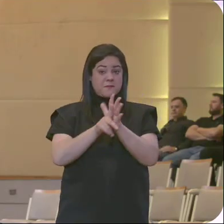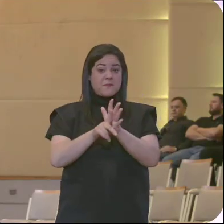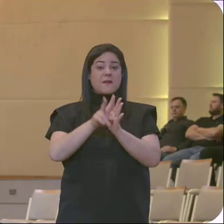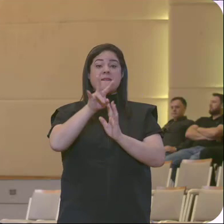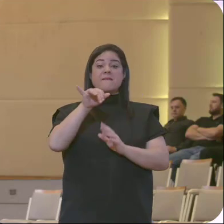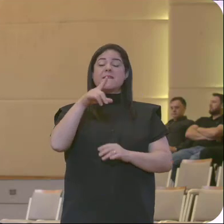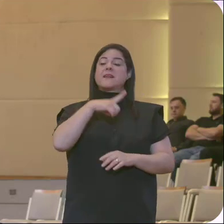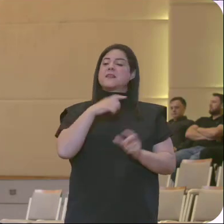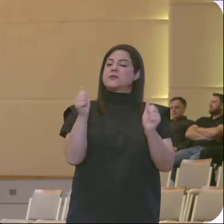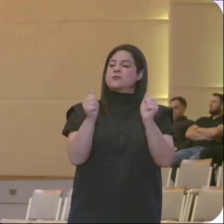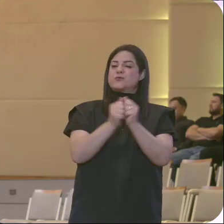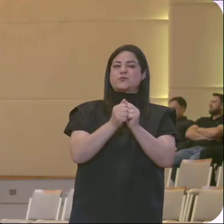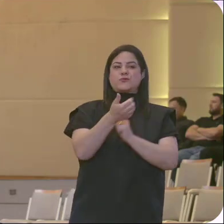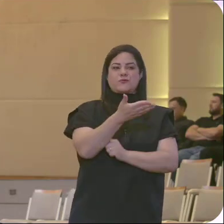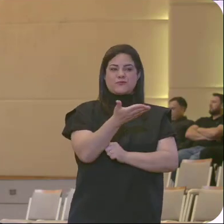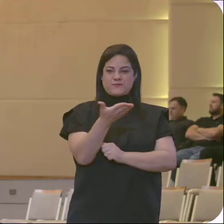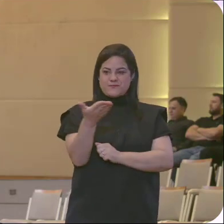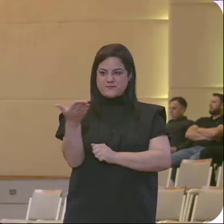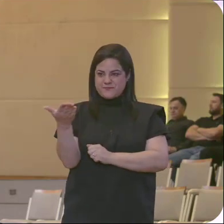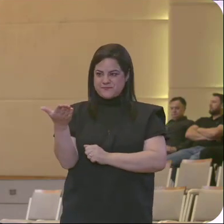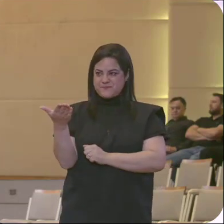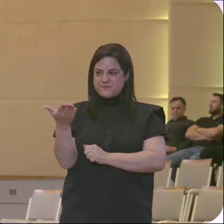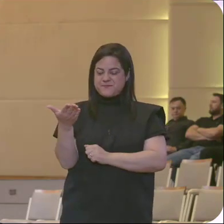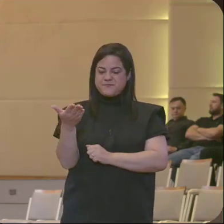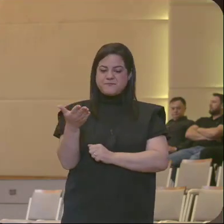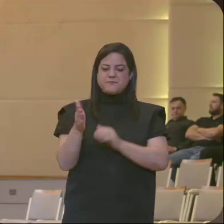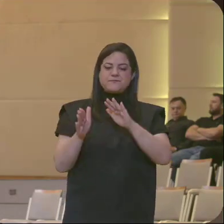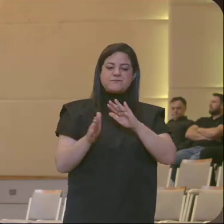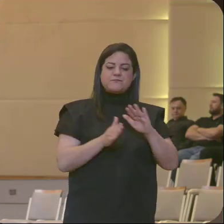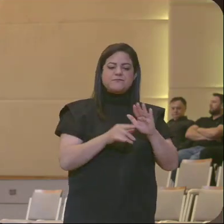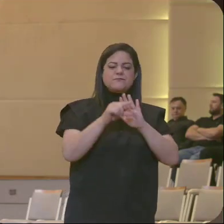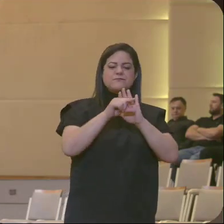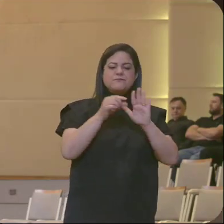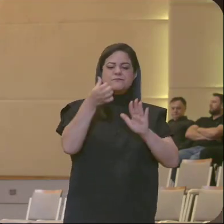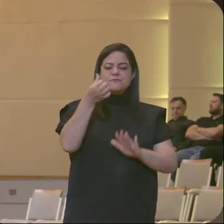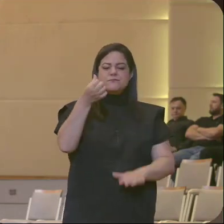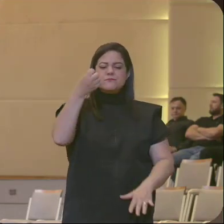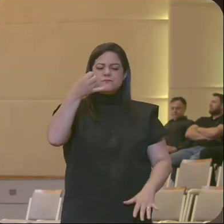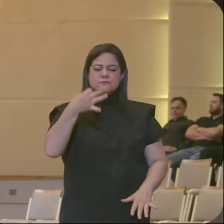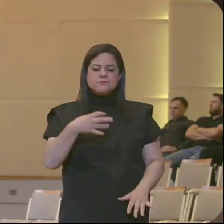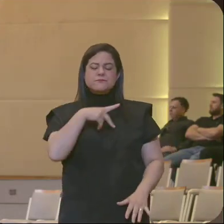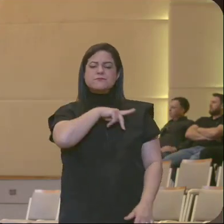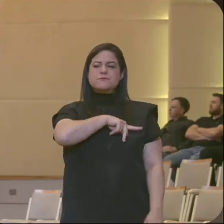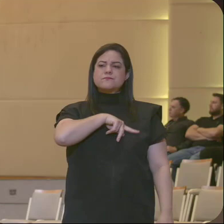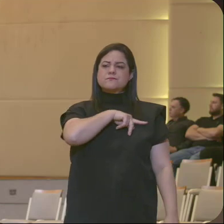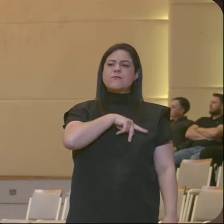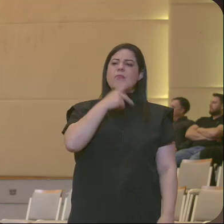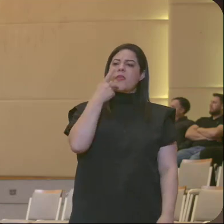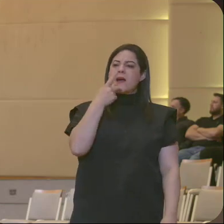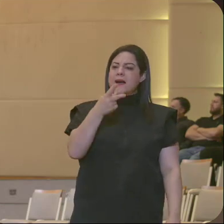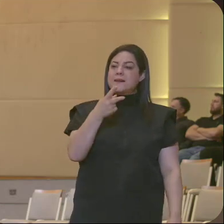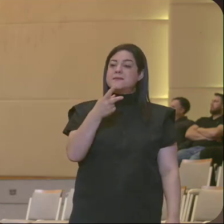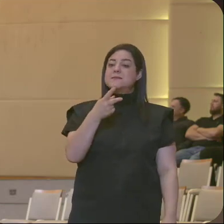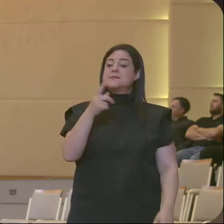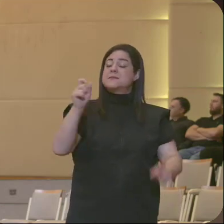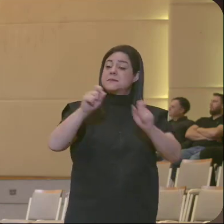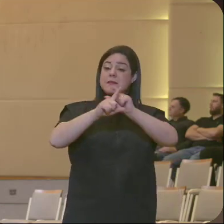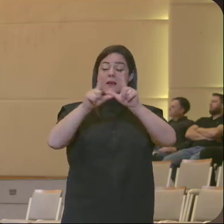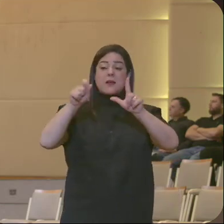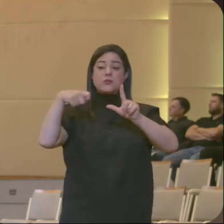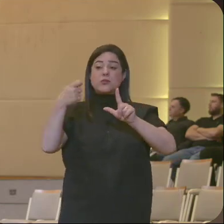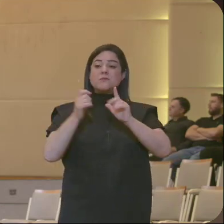estará com vocês. A partir do verso 6, o apóstolo ele começa a tratar declaradamente sobre